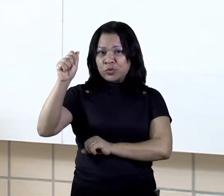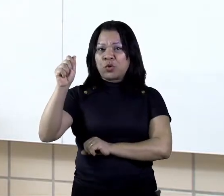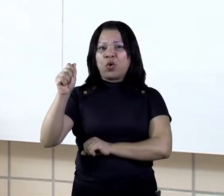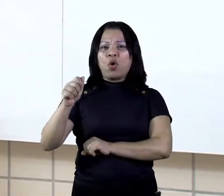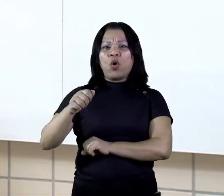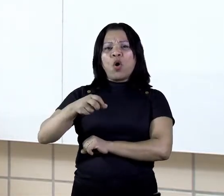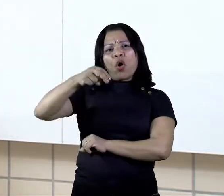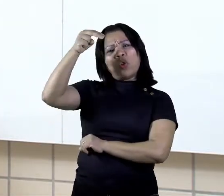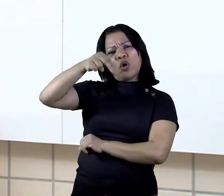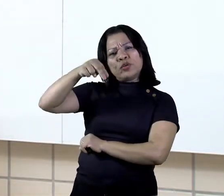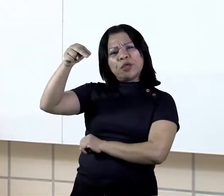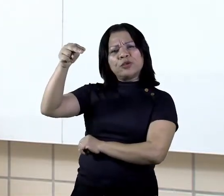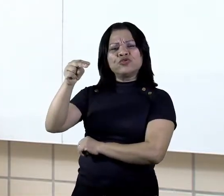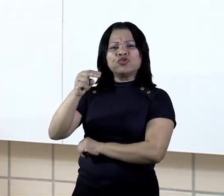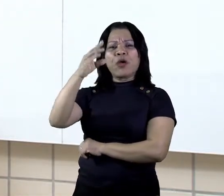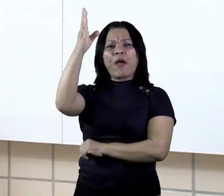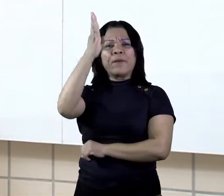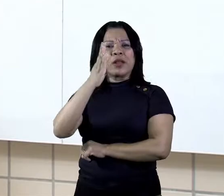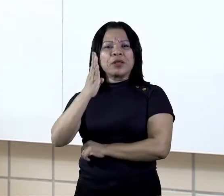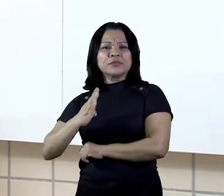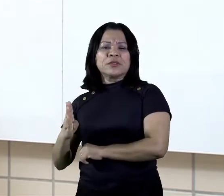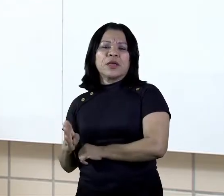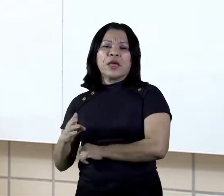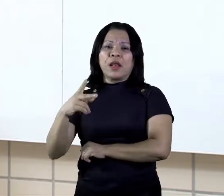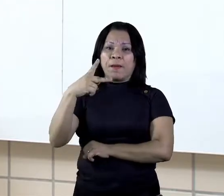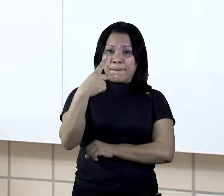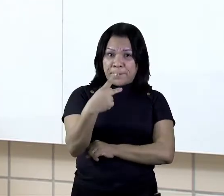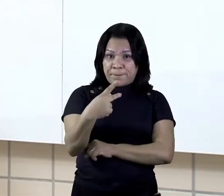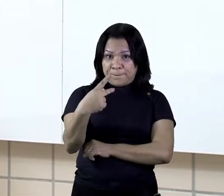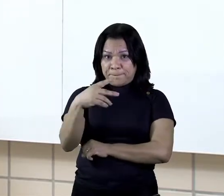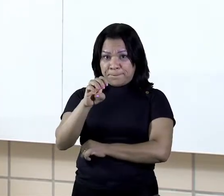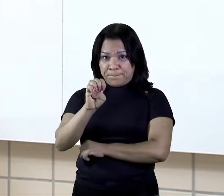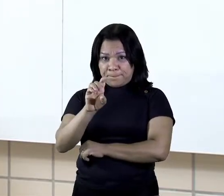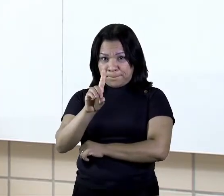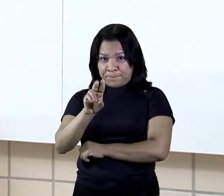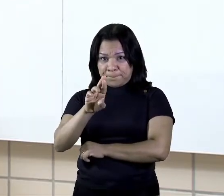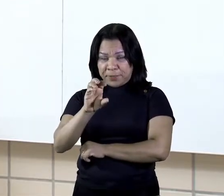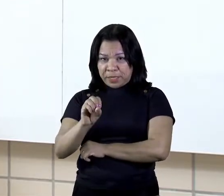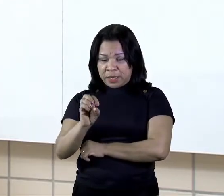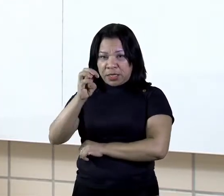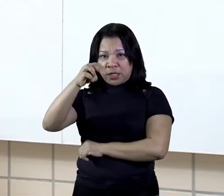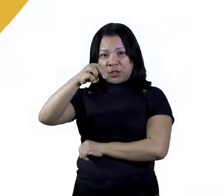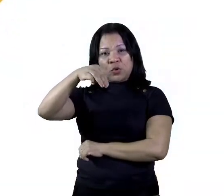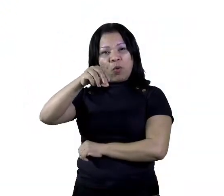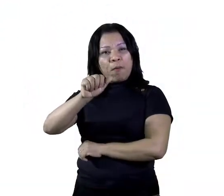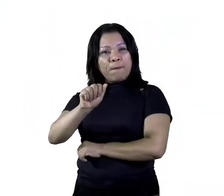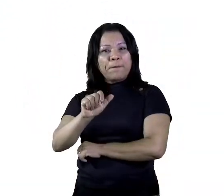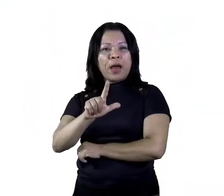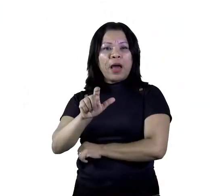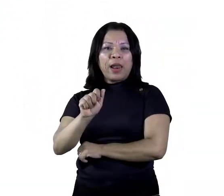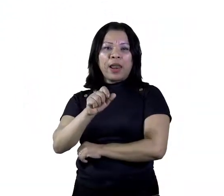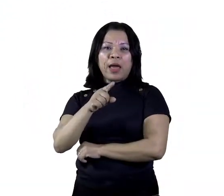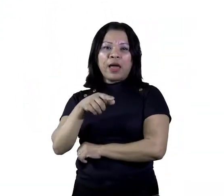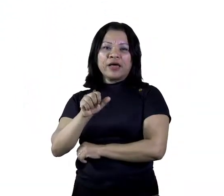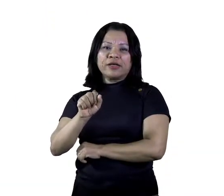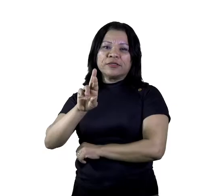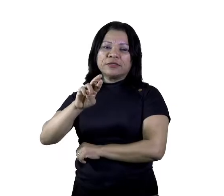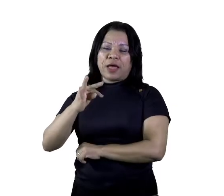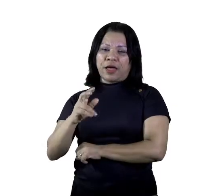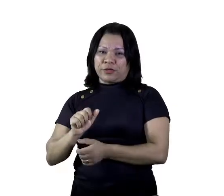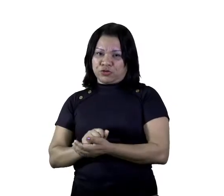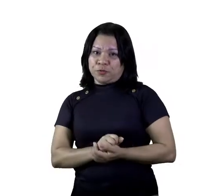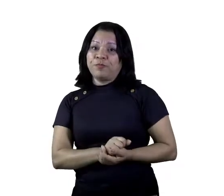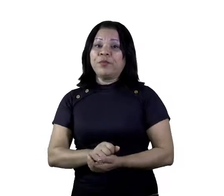nordestino, brasileiro, Pedro Malazarte. Então vamos conhecer? Acompanhe comigo. A Sopa de